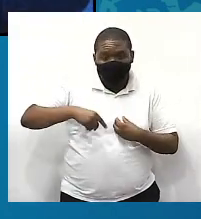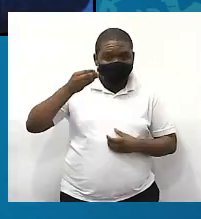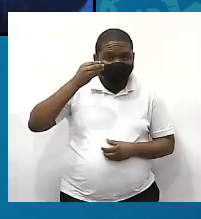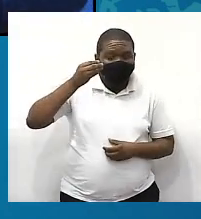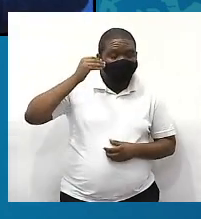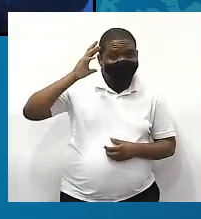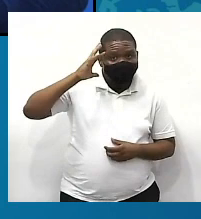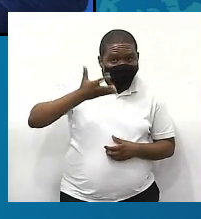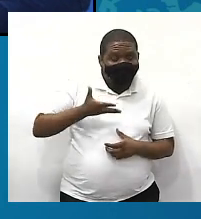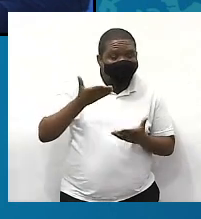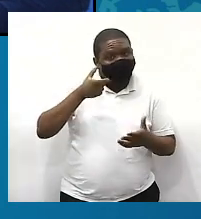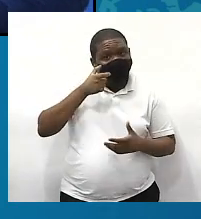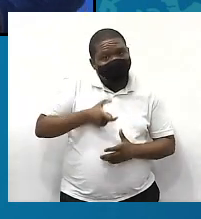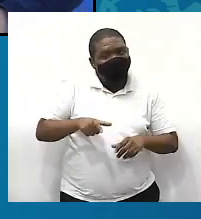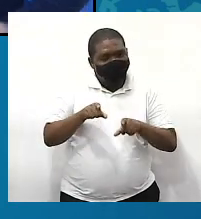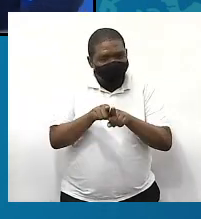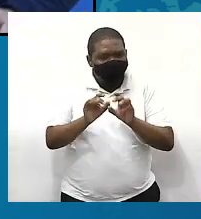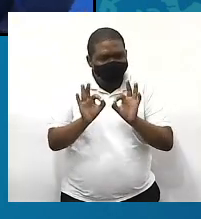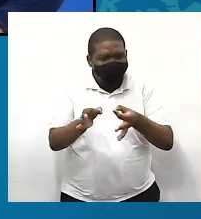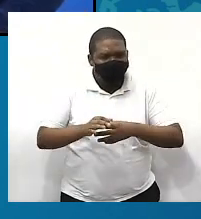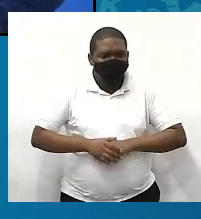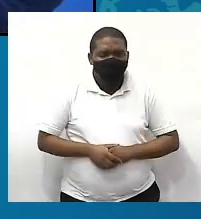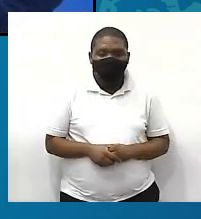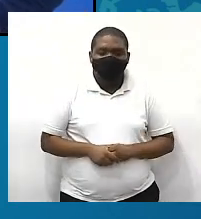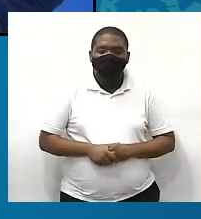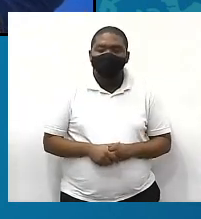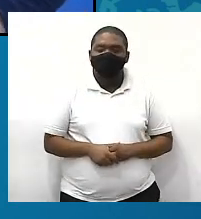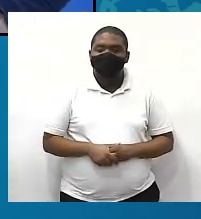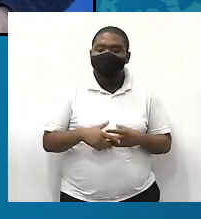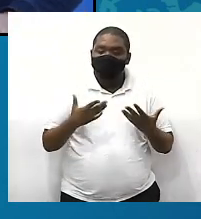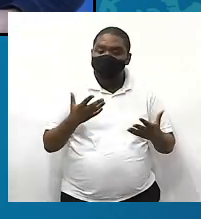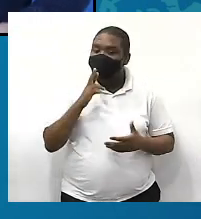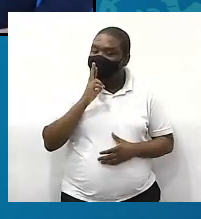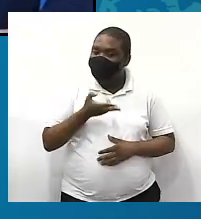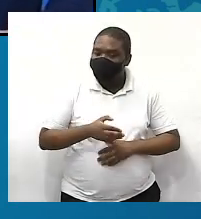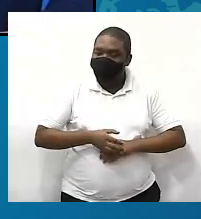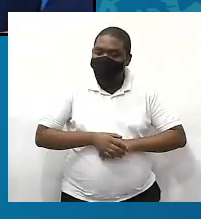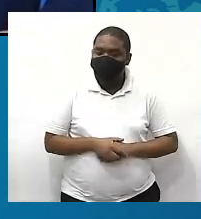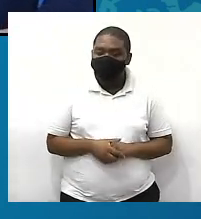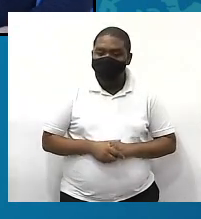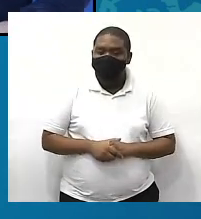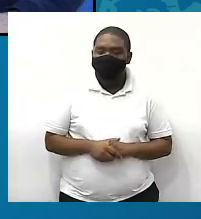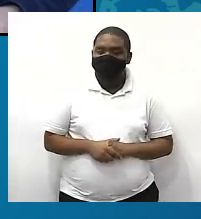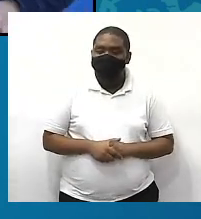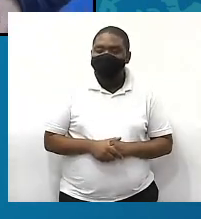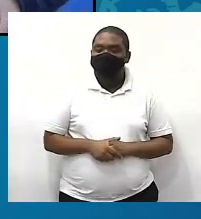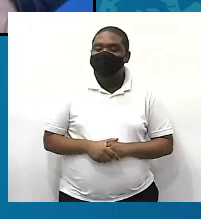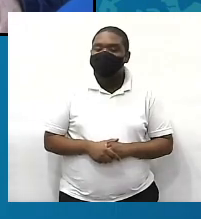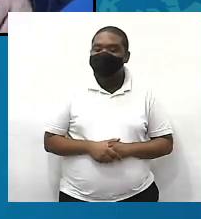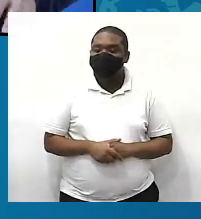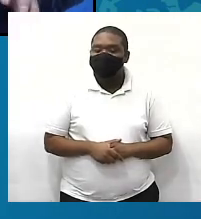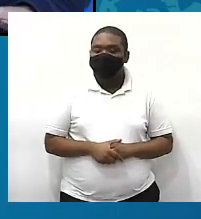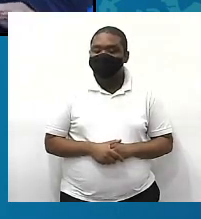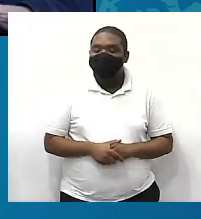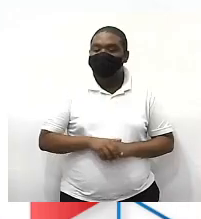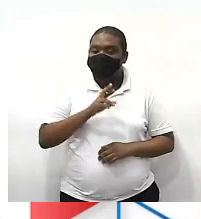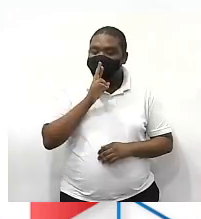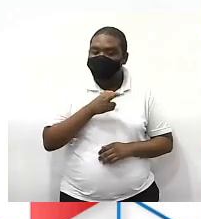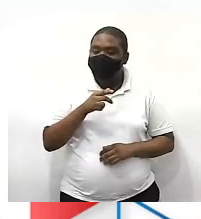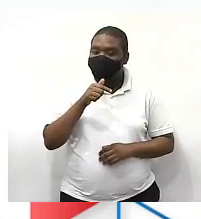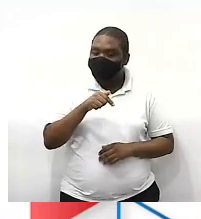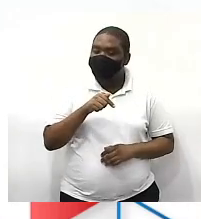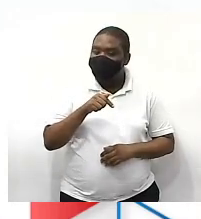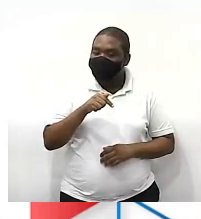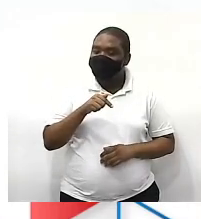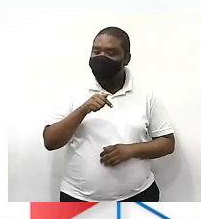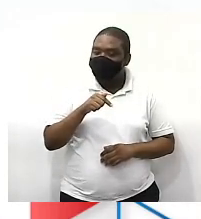que também é interessante para a gente, tá bom? Mas vamos para a nossa resposta. Na letra A, para 7 unidades